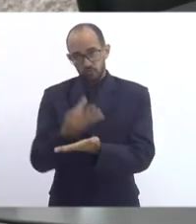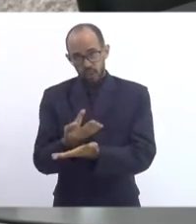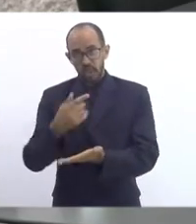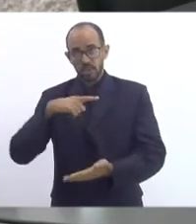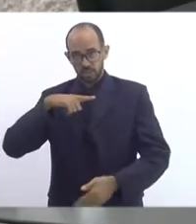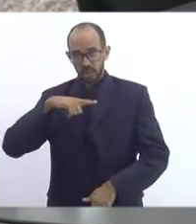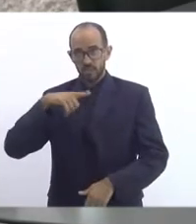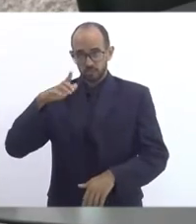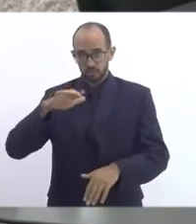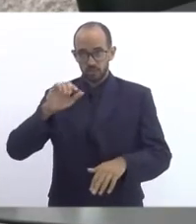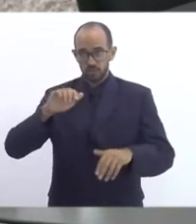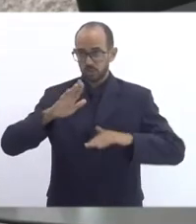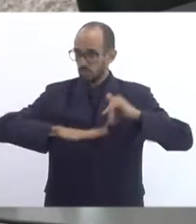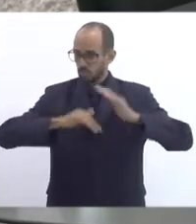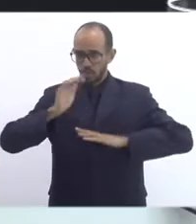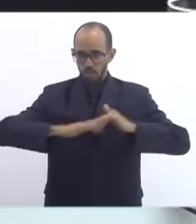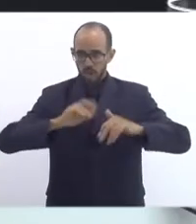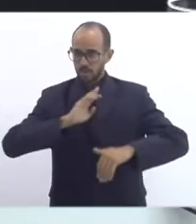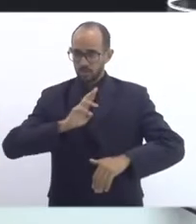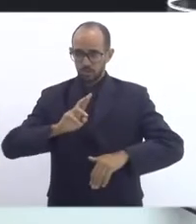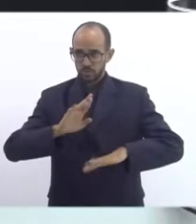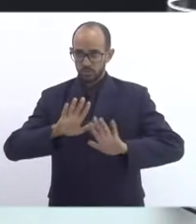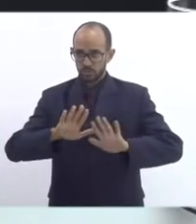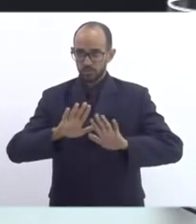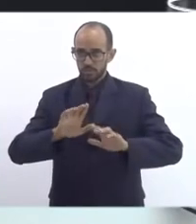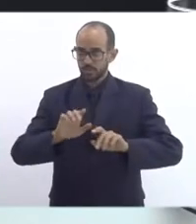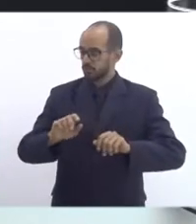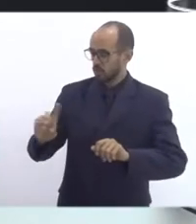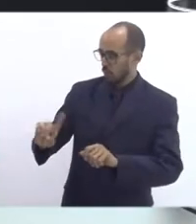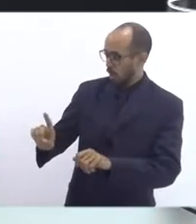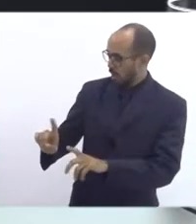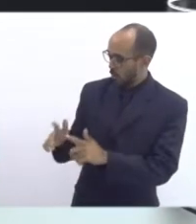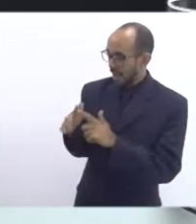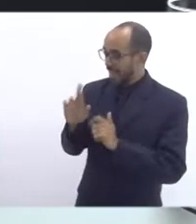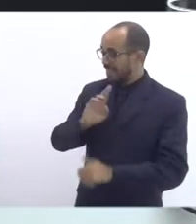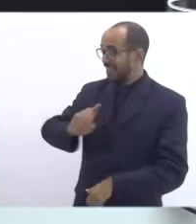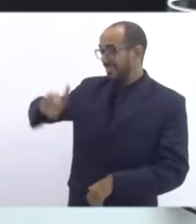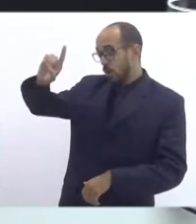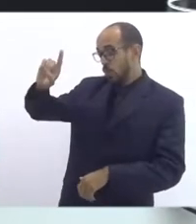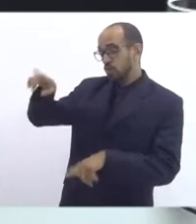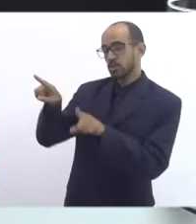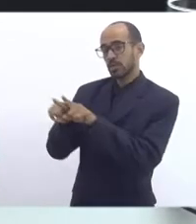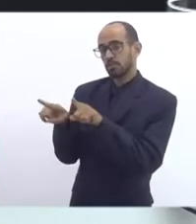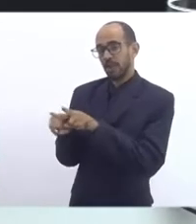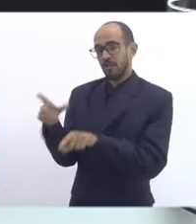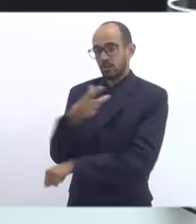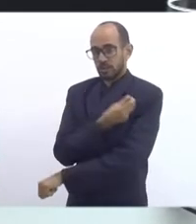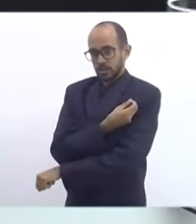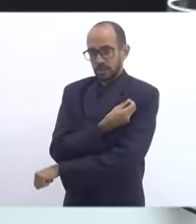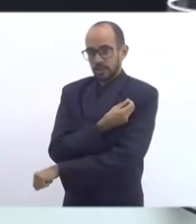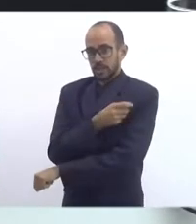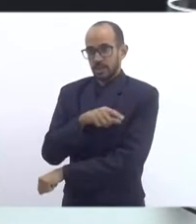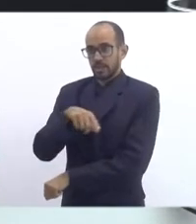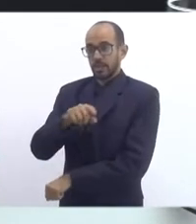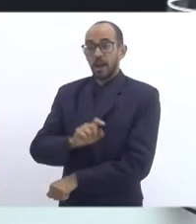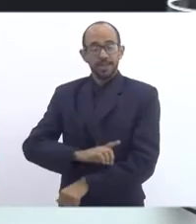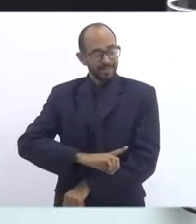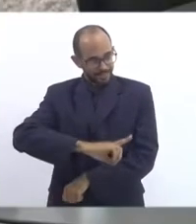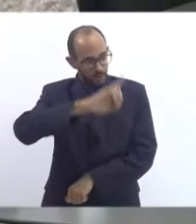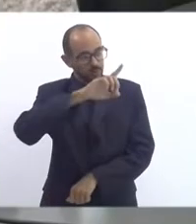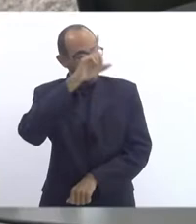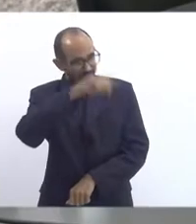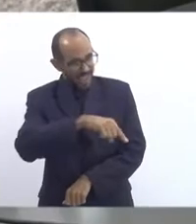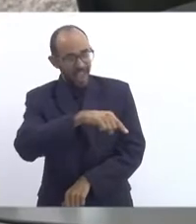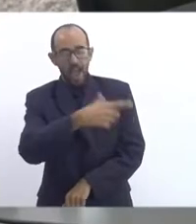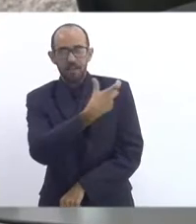né? Criamos no que quiser, uma no que correção, a gente quiser criar. Não é Deus e a vacina, é Deus é a vacina. Muito